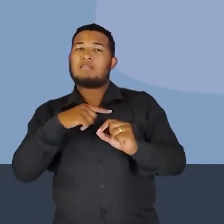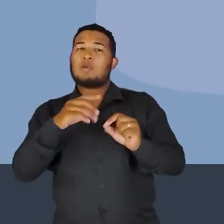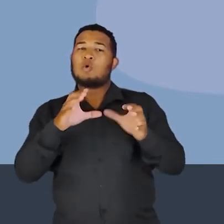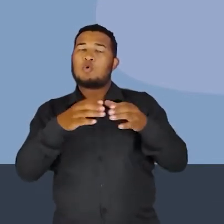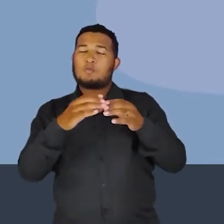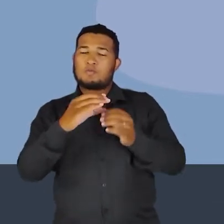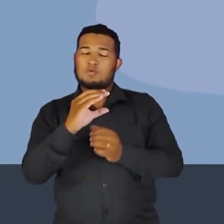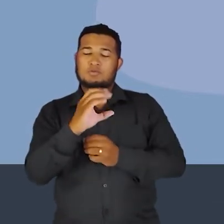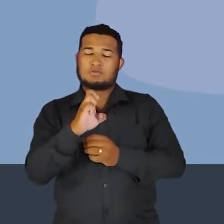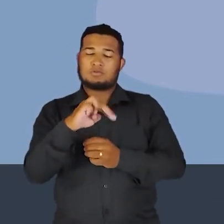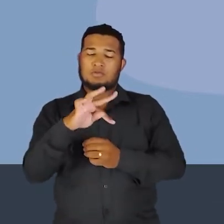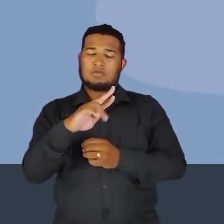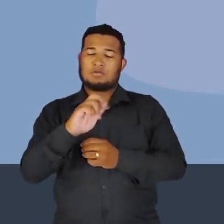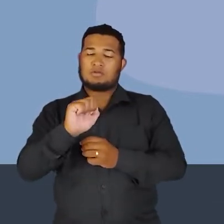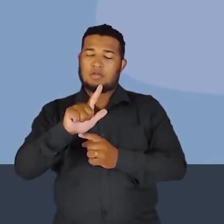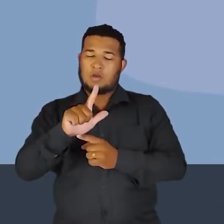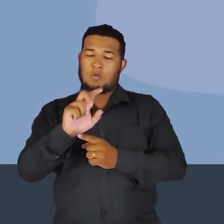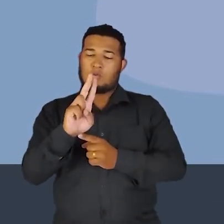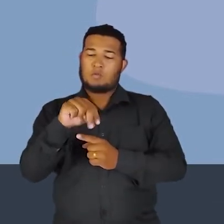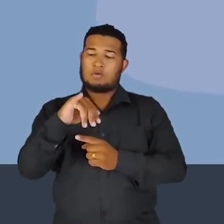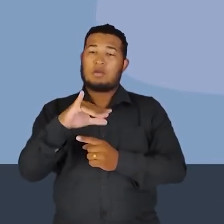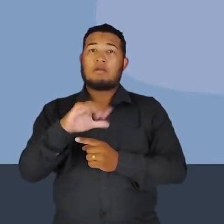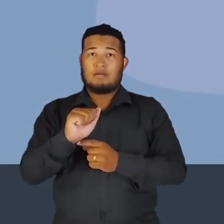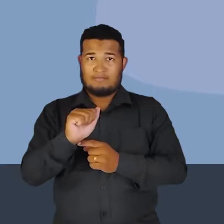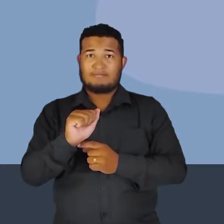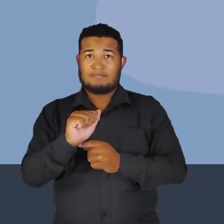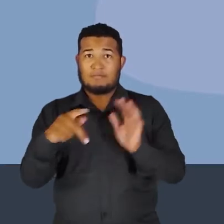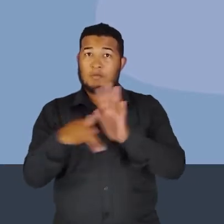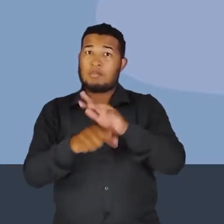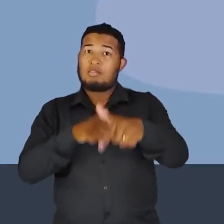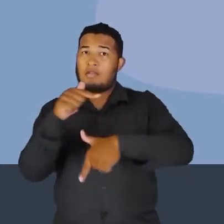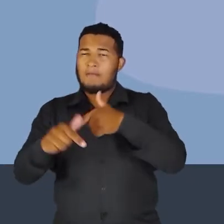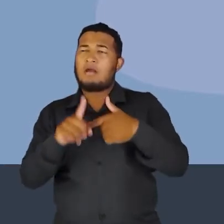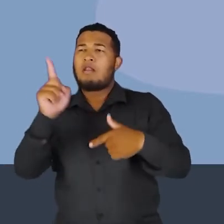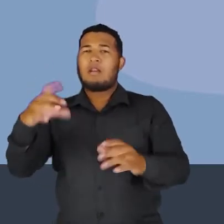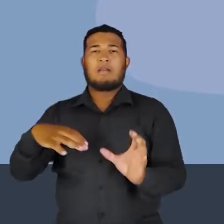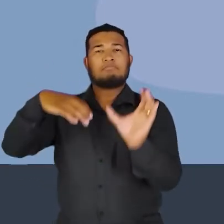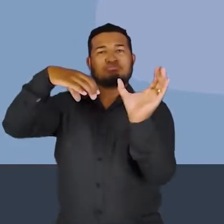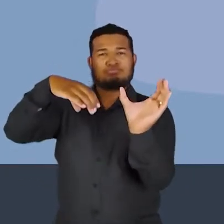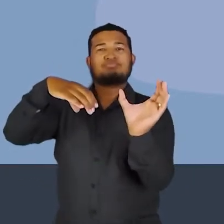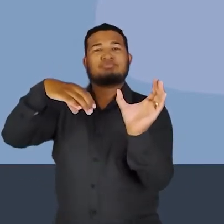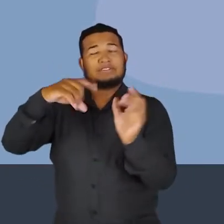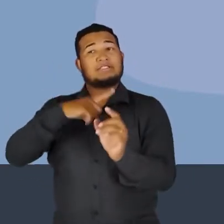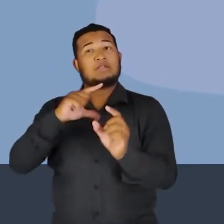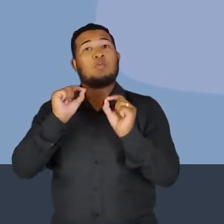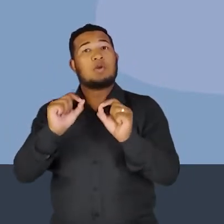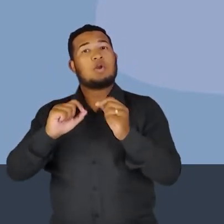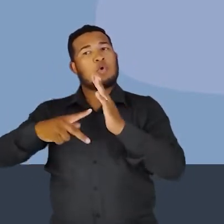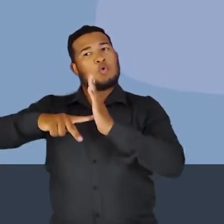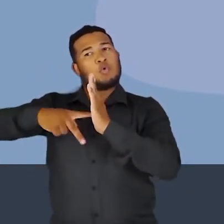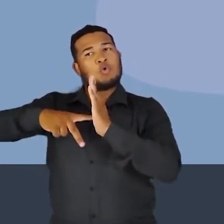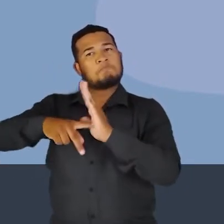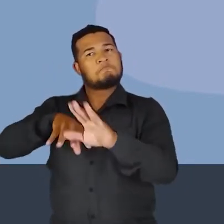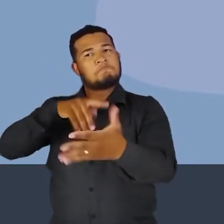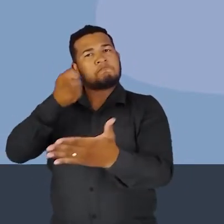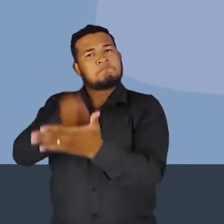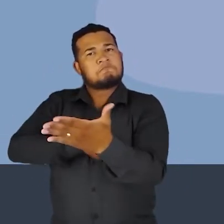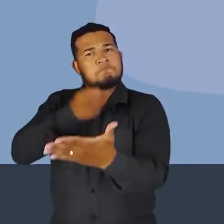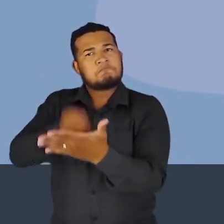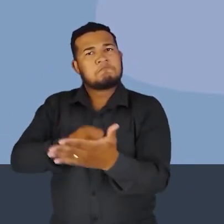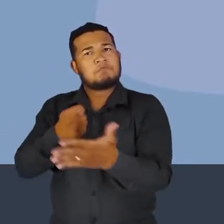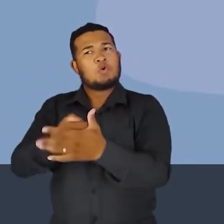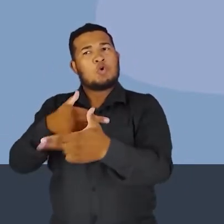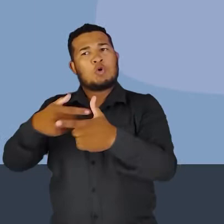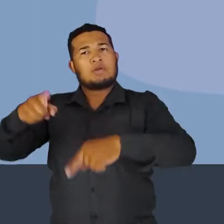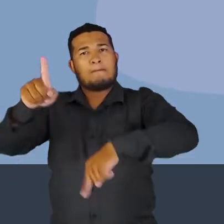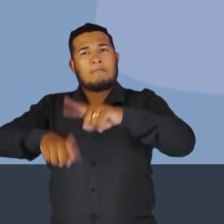dos Trabalhadores, em março de 2016, em Brasília. Organizações sindicais geralmente lutam por pautas